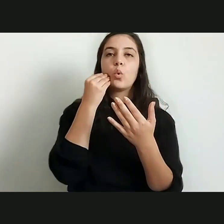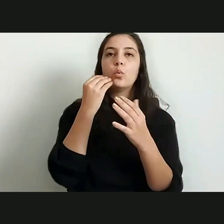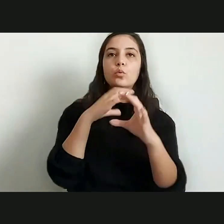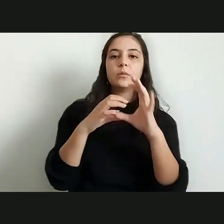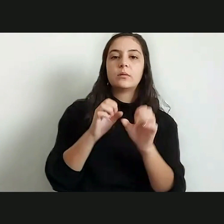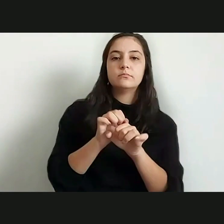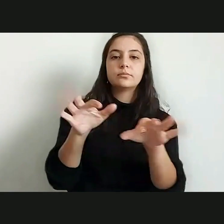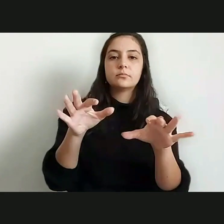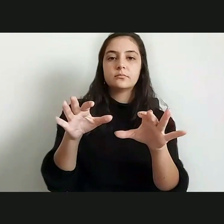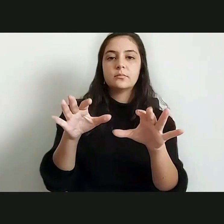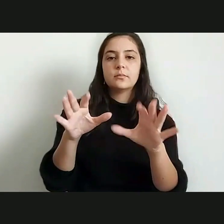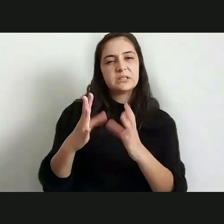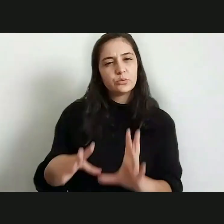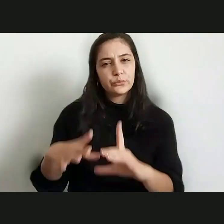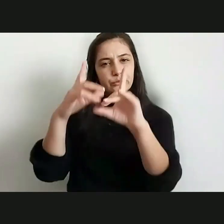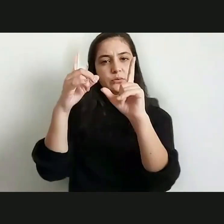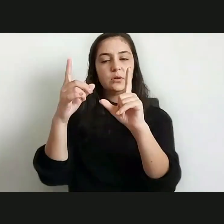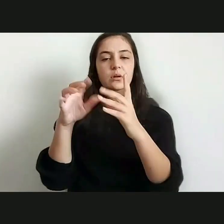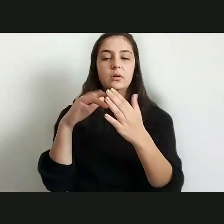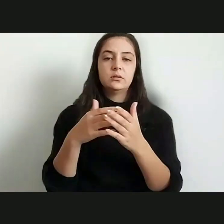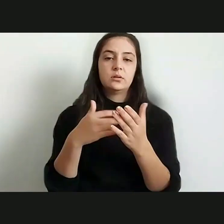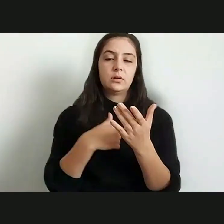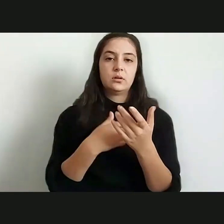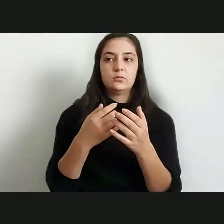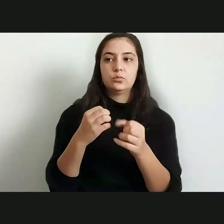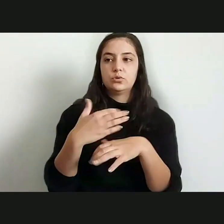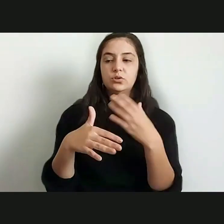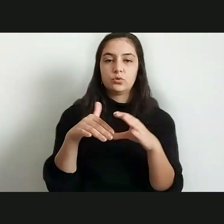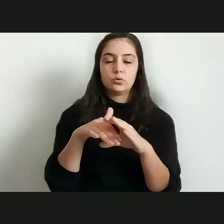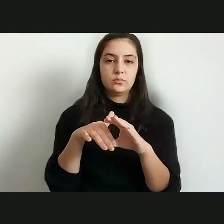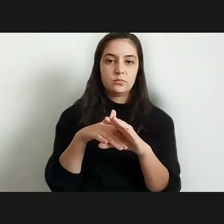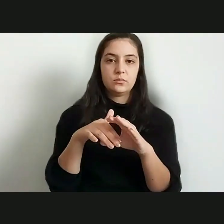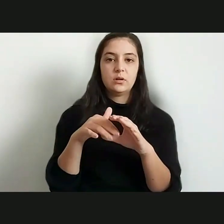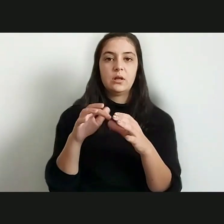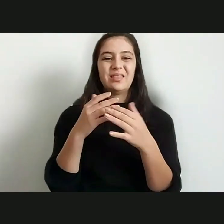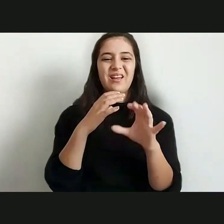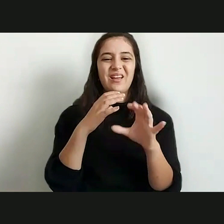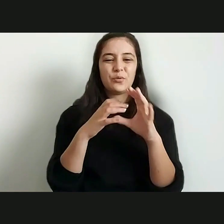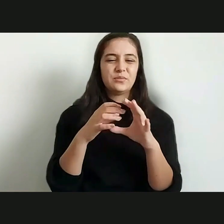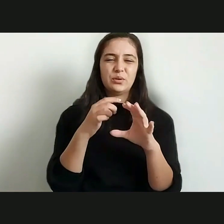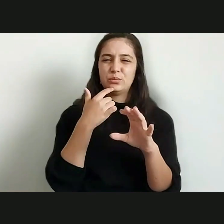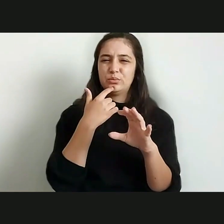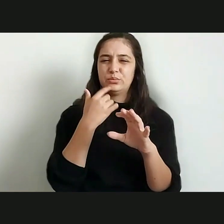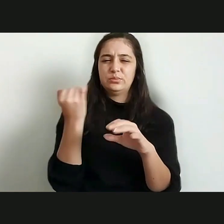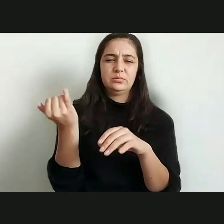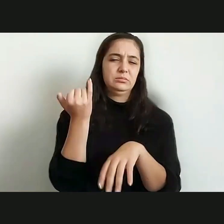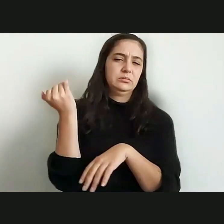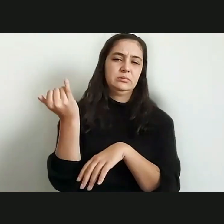E muitas das vezes os processos de participação que nós temos vindo a assistir em Portugal utilizam mecanismos de comunicação excessivamente institucionais.